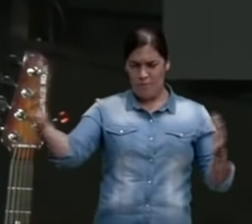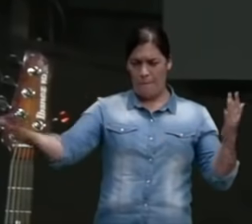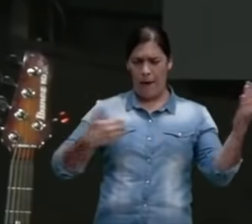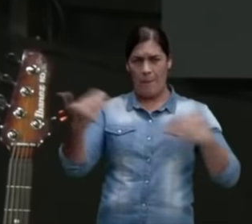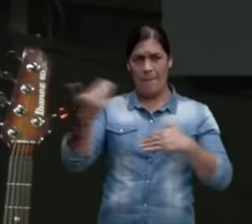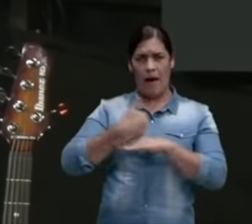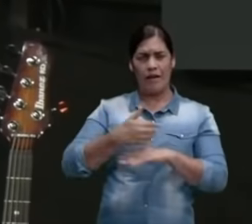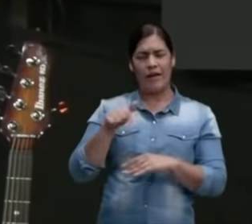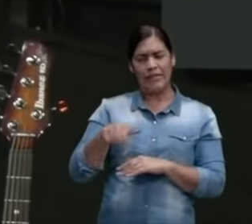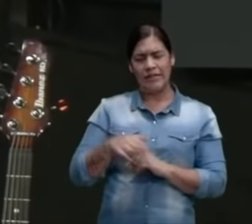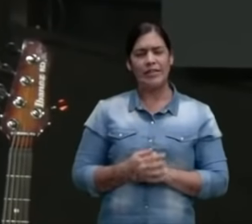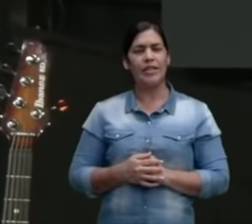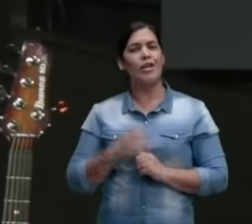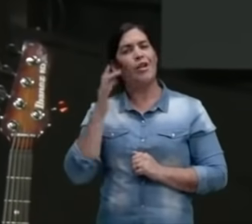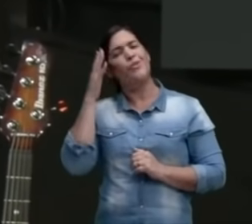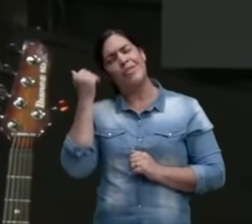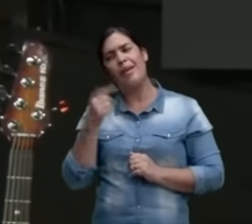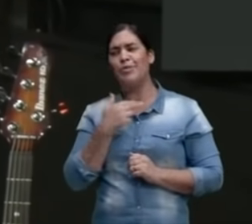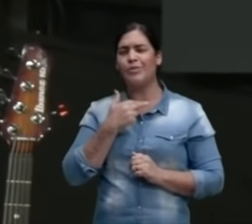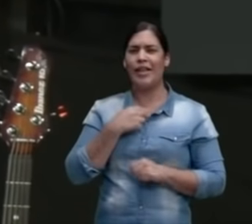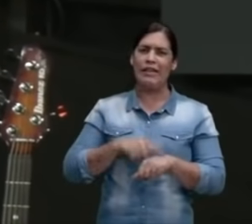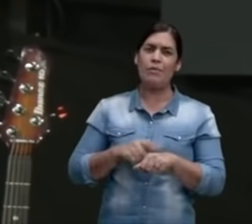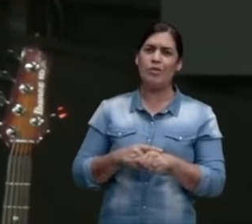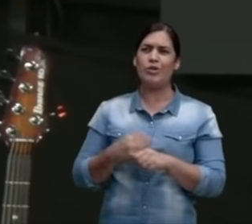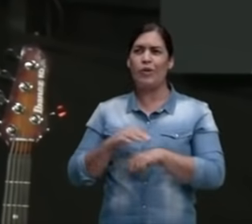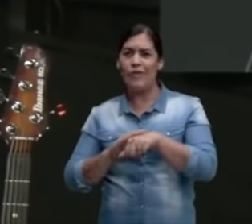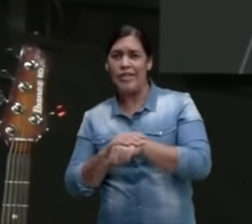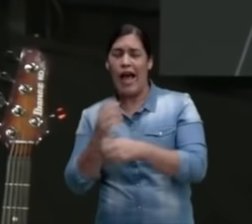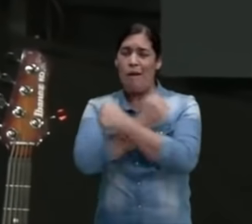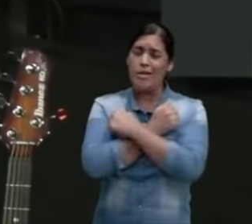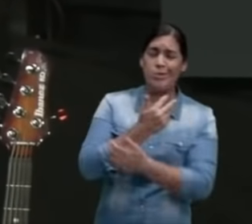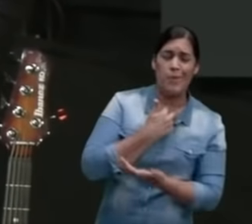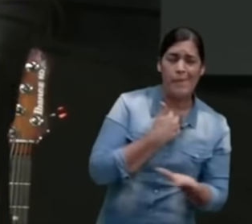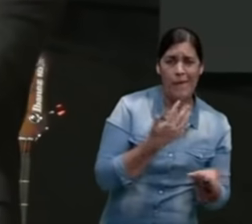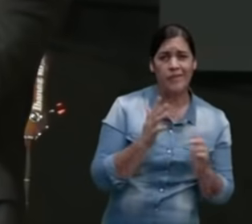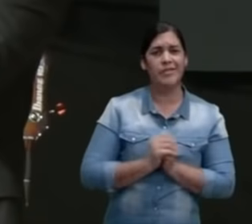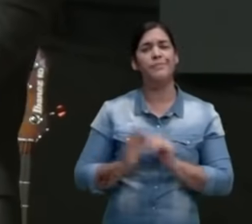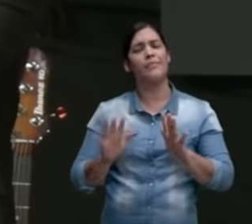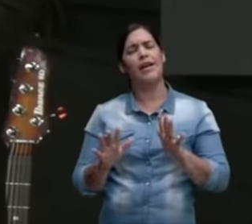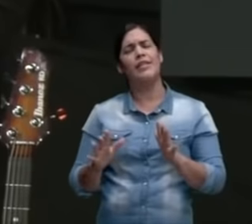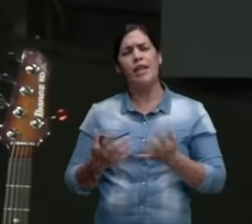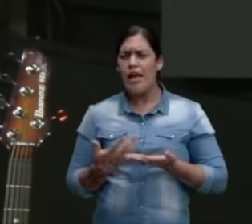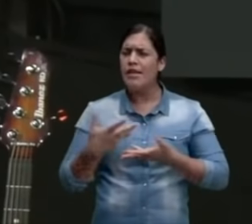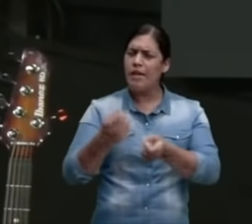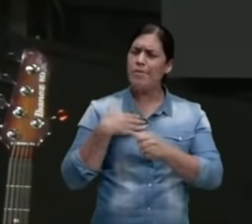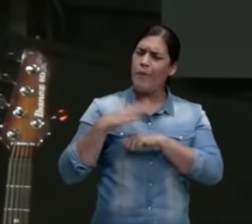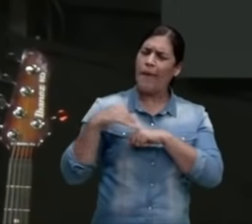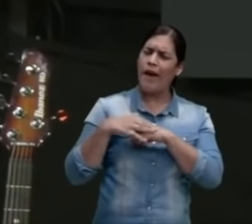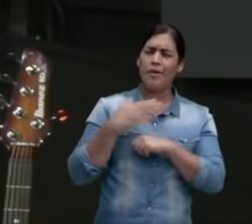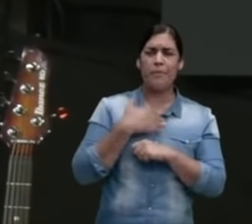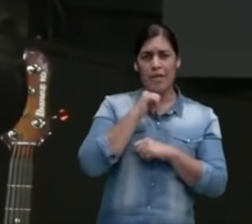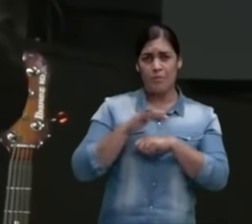talvez não vai ser possível, né, conversar, a gente trocar abraços aí, mas recebo o meu carinho da minha esposa.